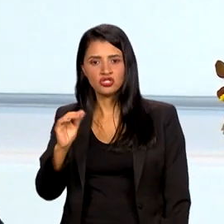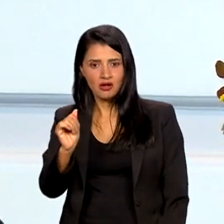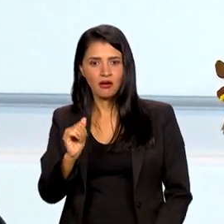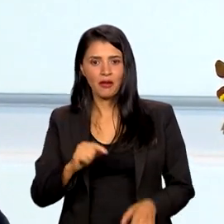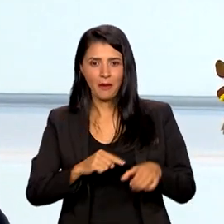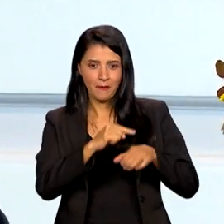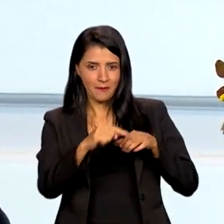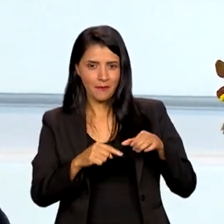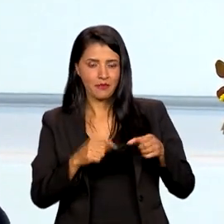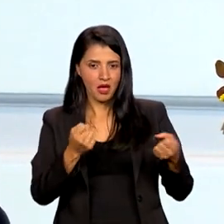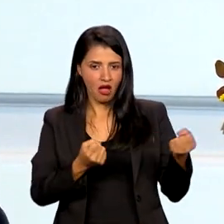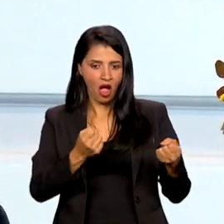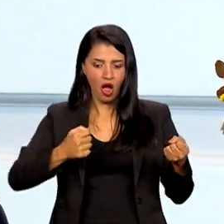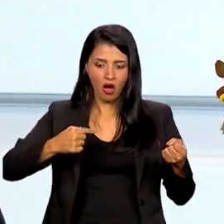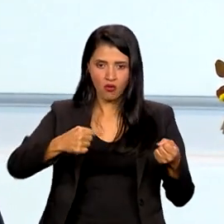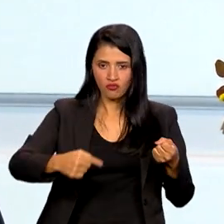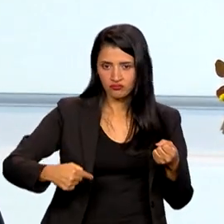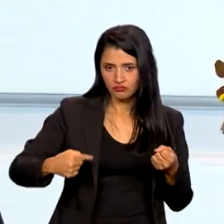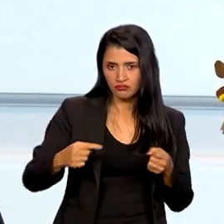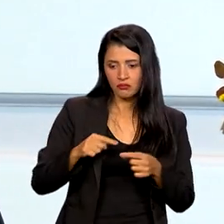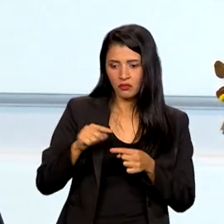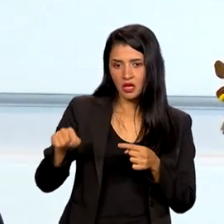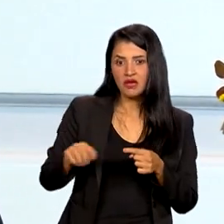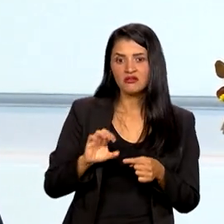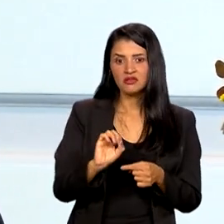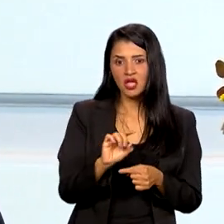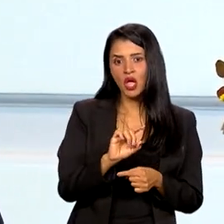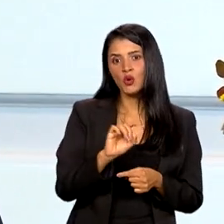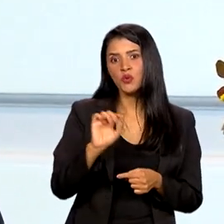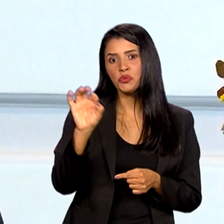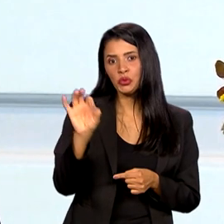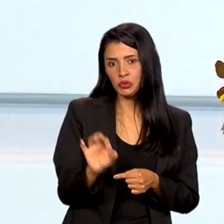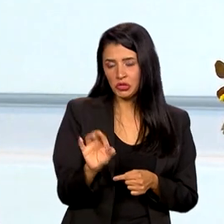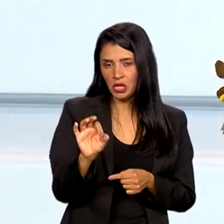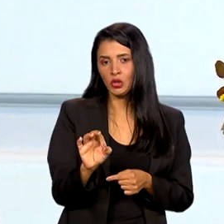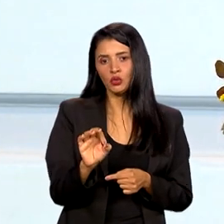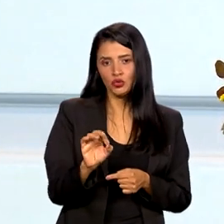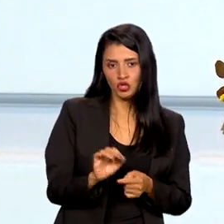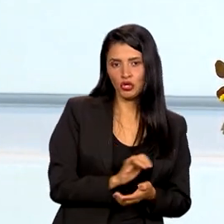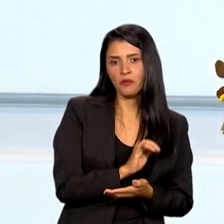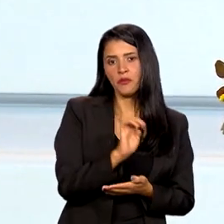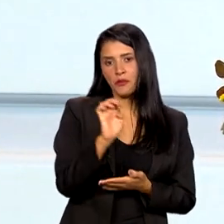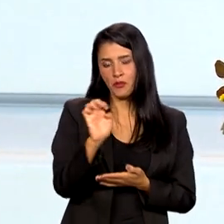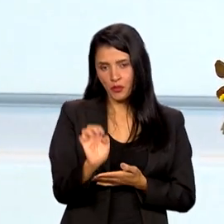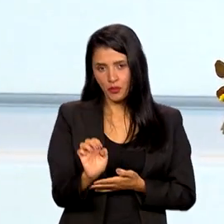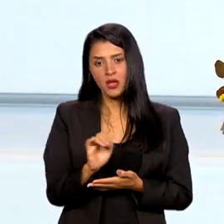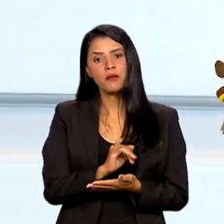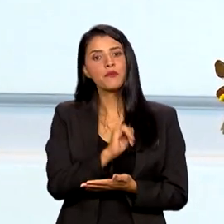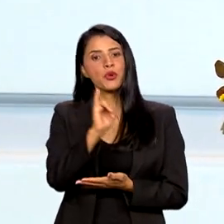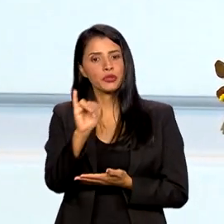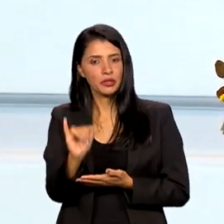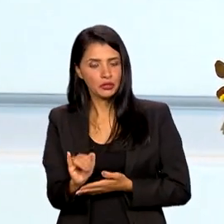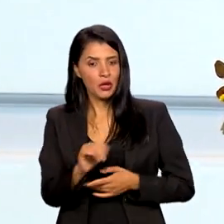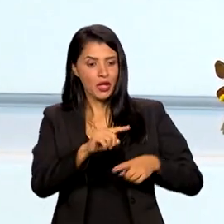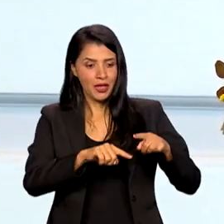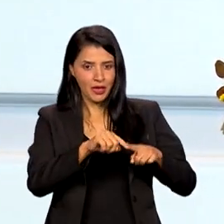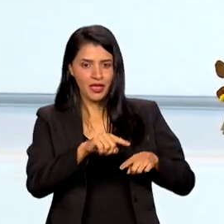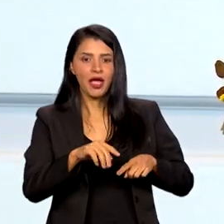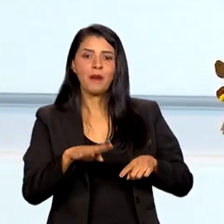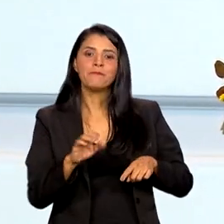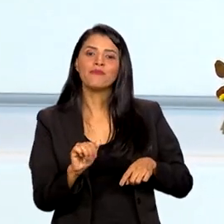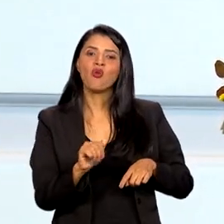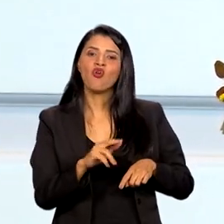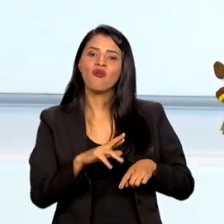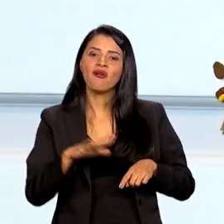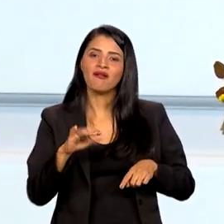né? 0% de importação de pneu, e manteve a alíquota de importação da matéria-prima. Então, o pneu ele